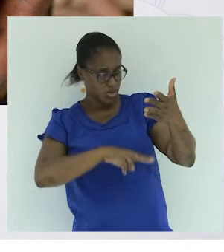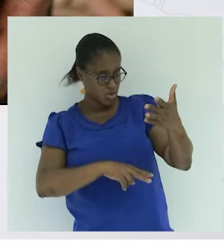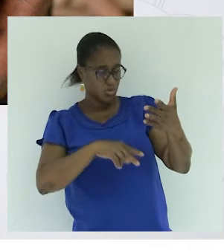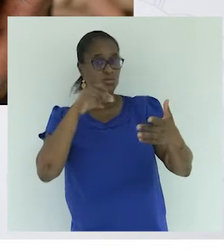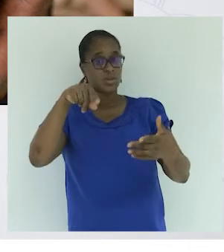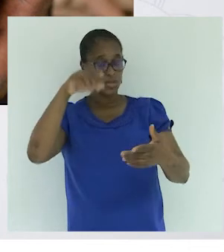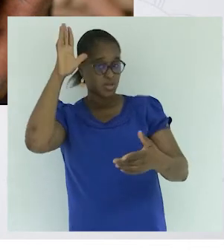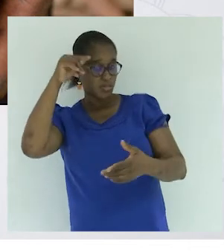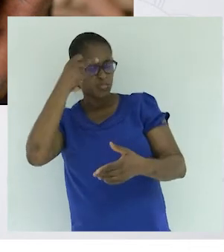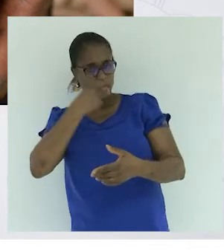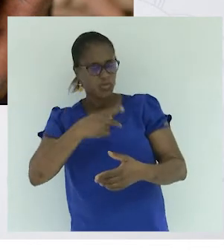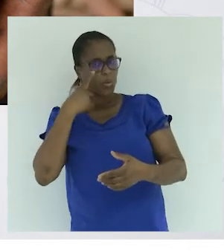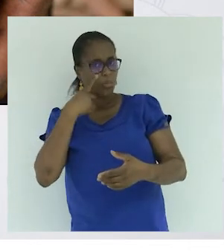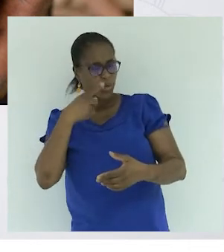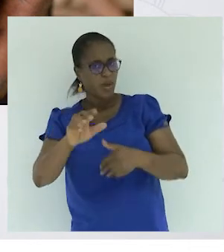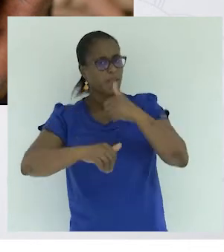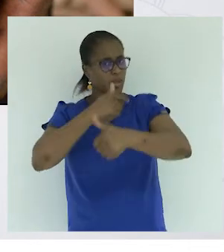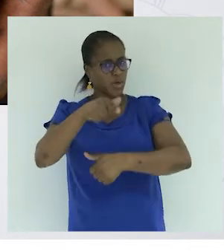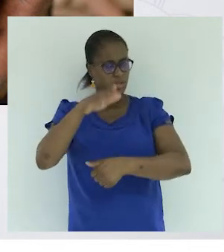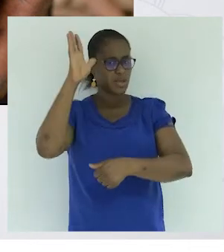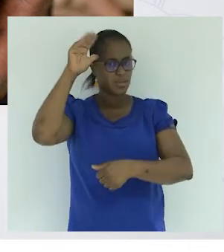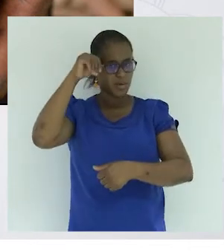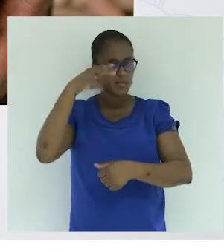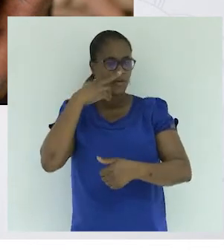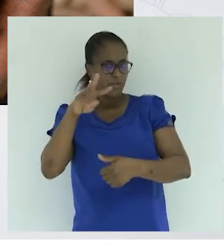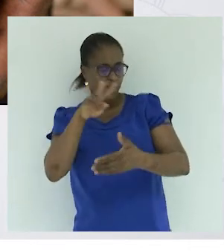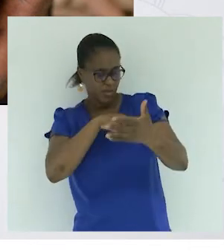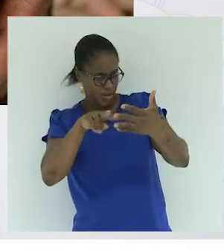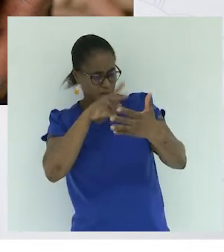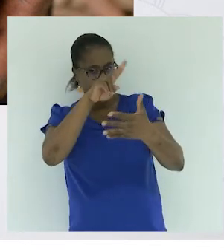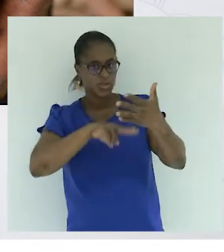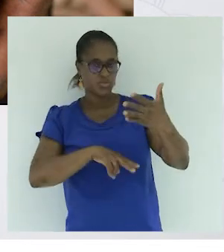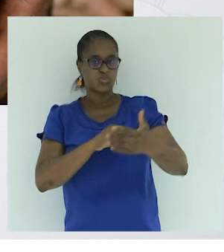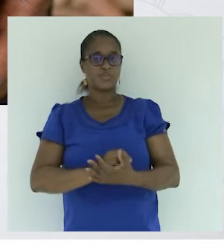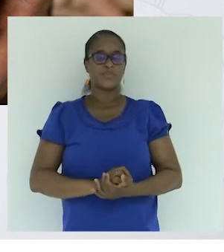para ficarmos a conhecer melhor esse animal. Então vamos ler o texto.